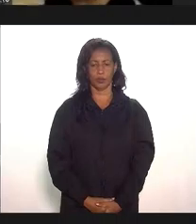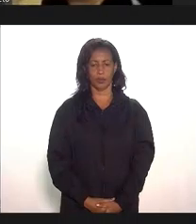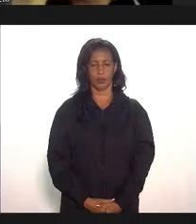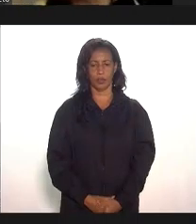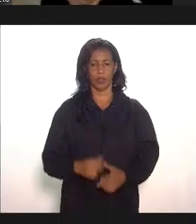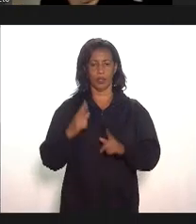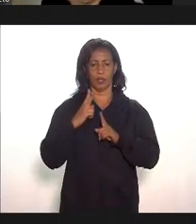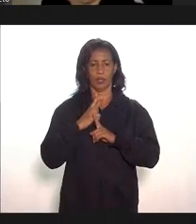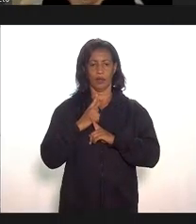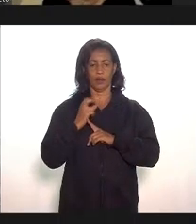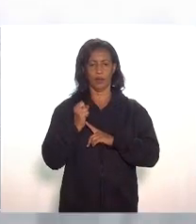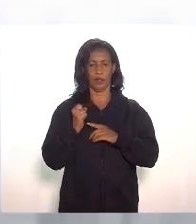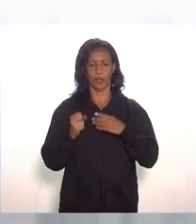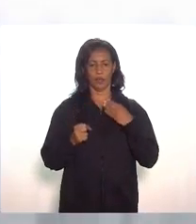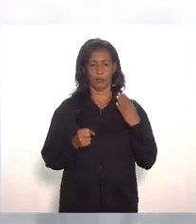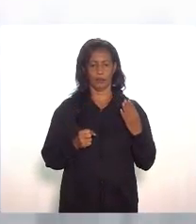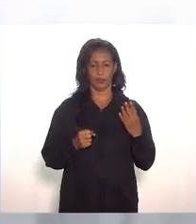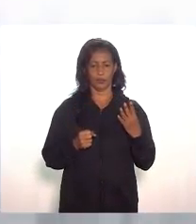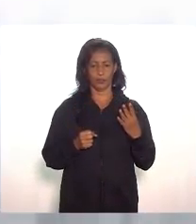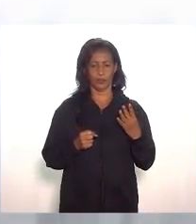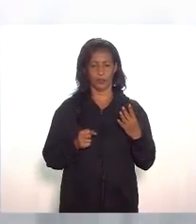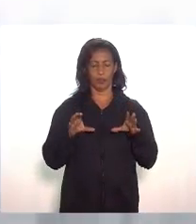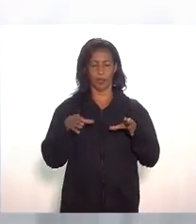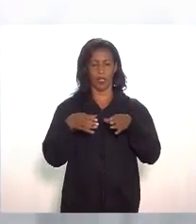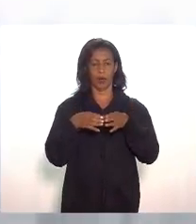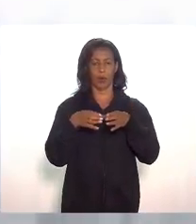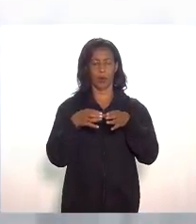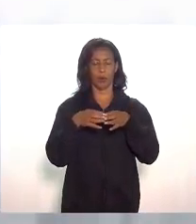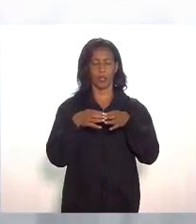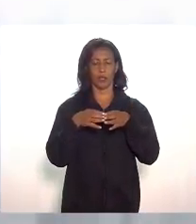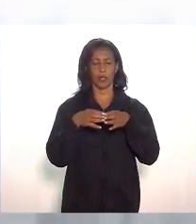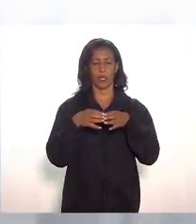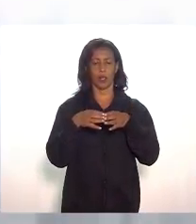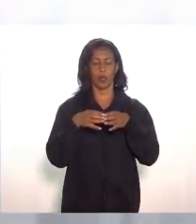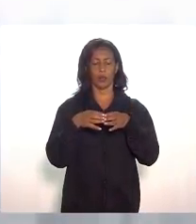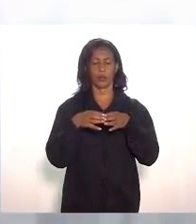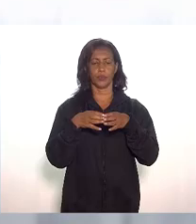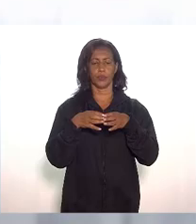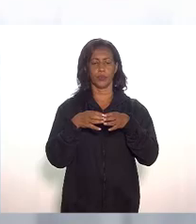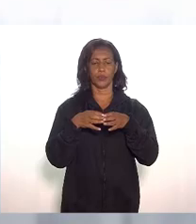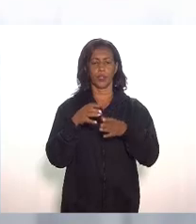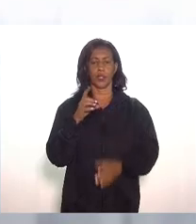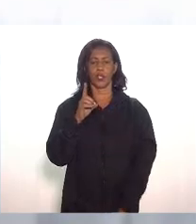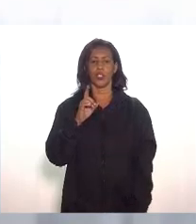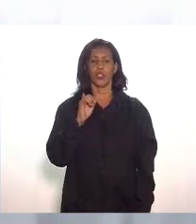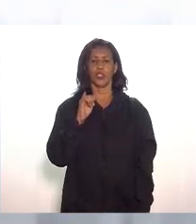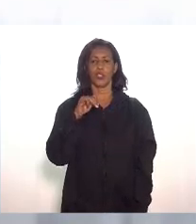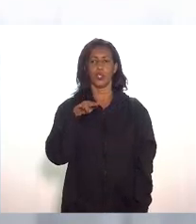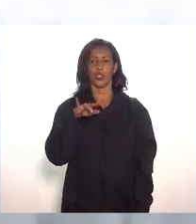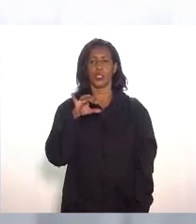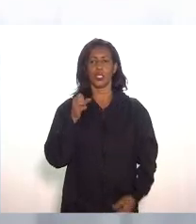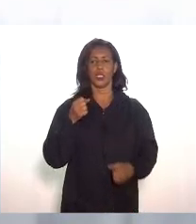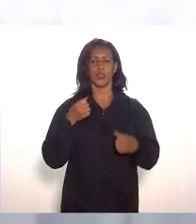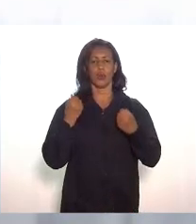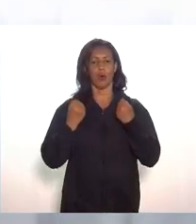Venceu pela juridicidade. Pela Comissão de Transporte, deputado Dionísio Lins.